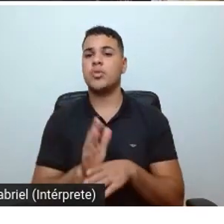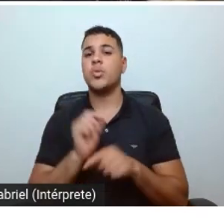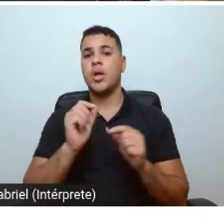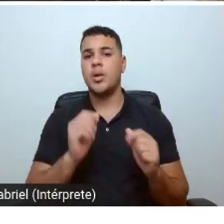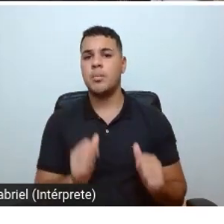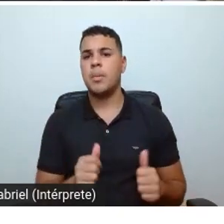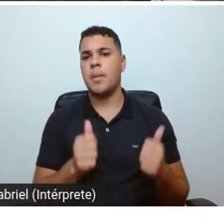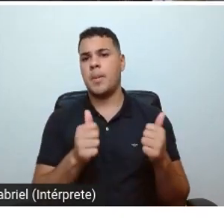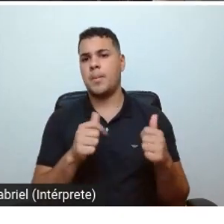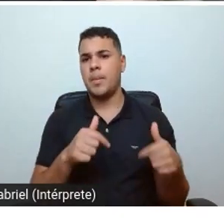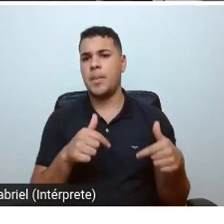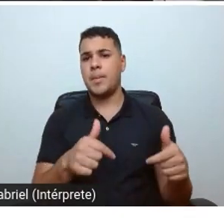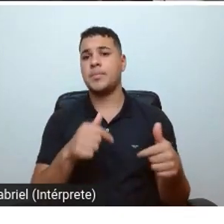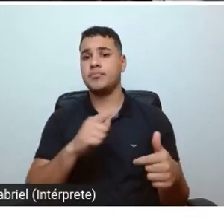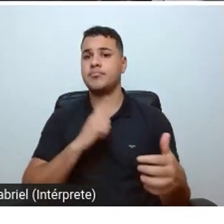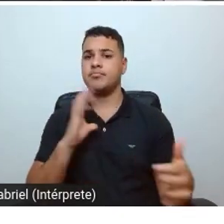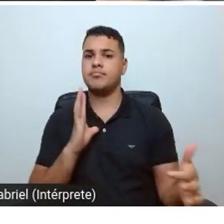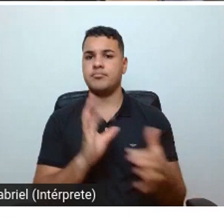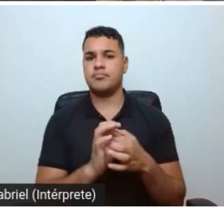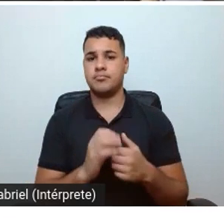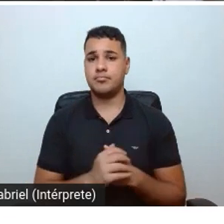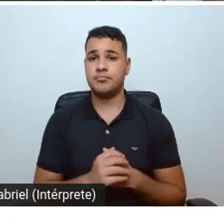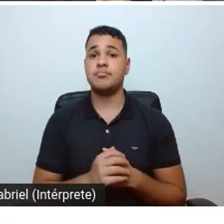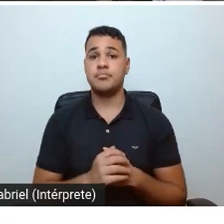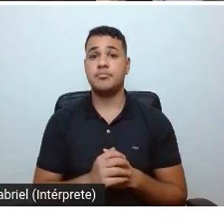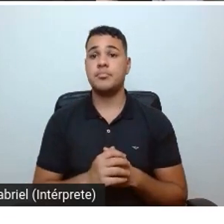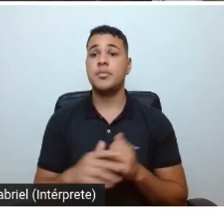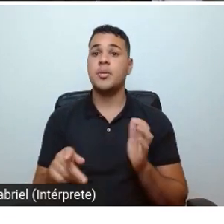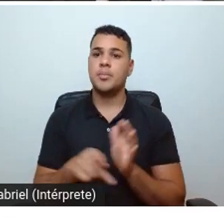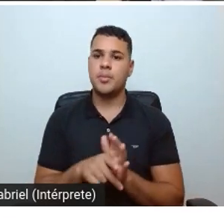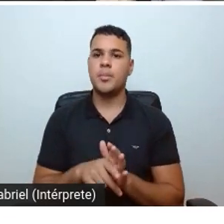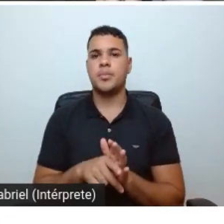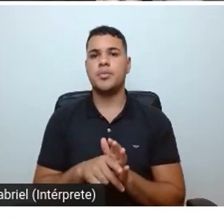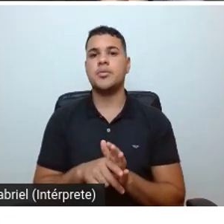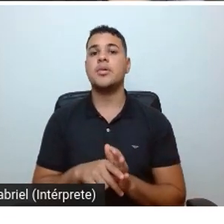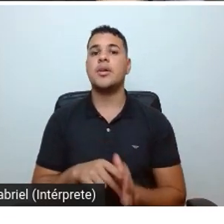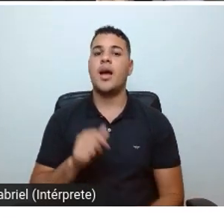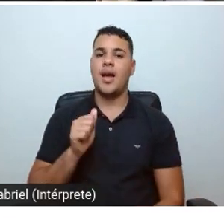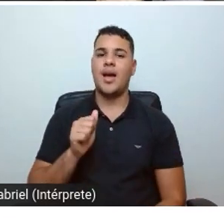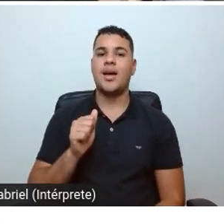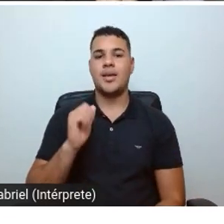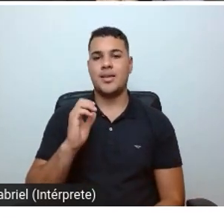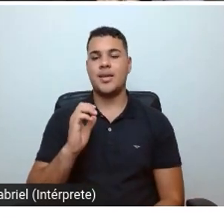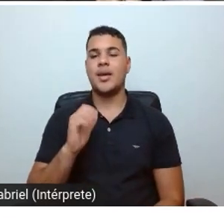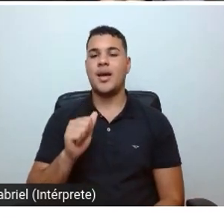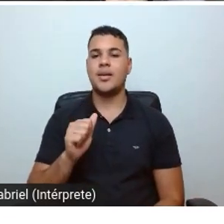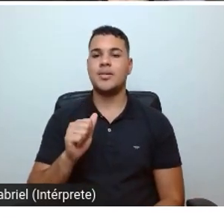do entendimento do SR e, consequentemente, do entendimento da assertividade e